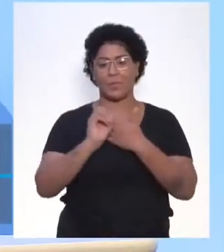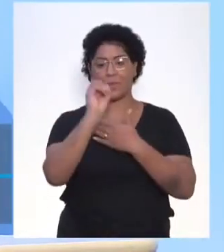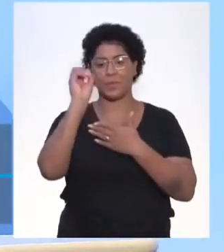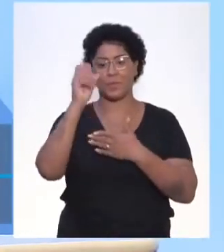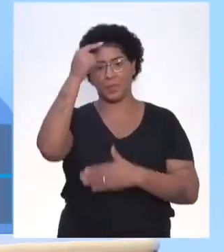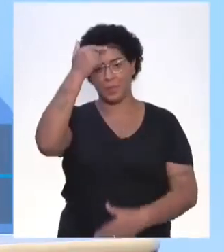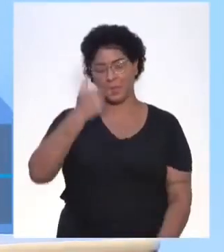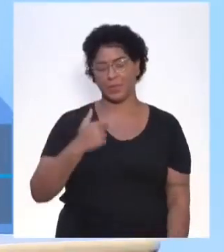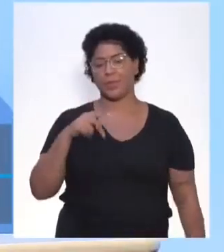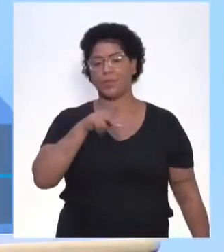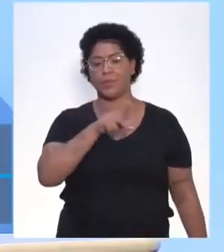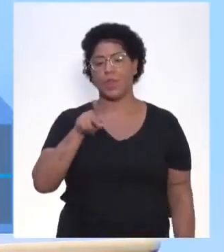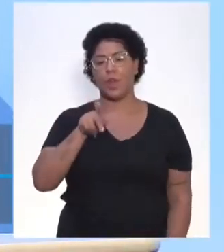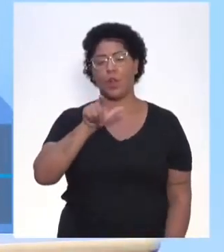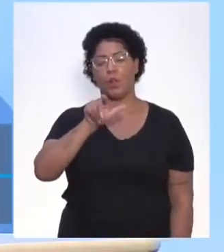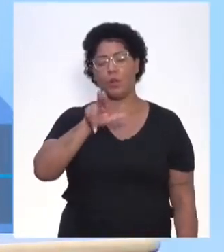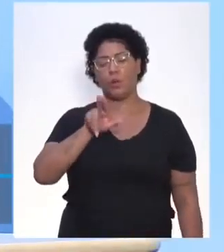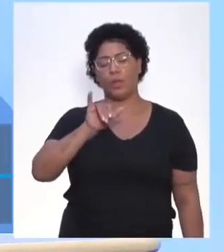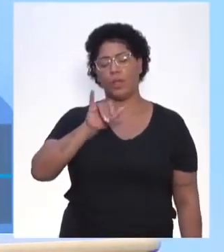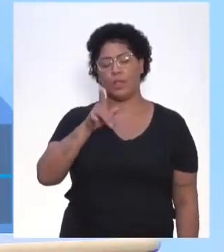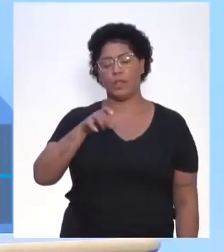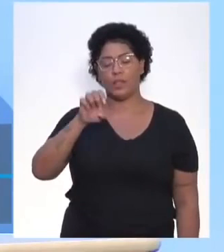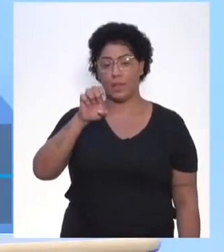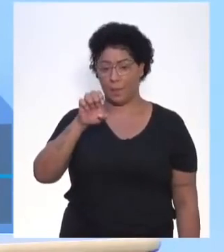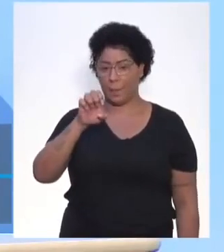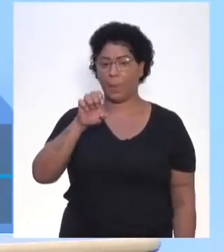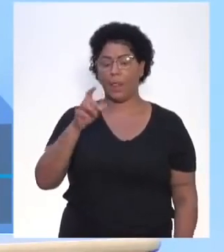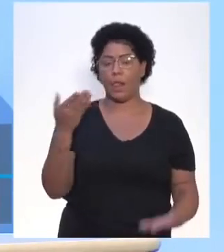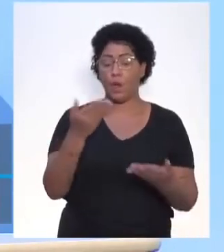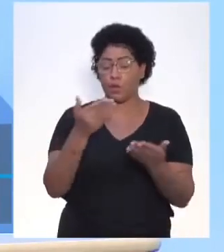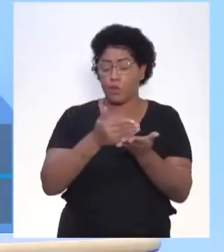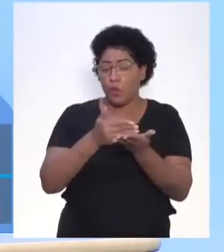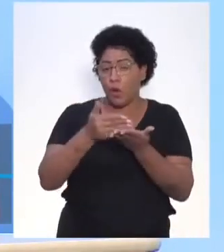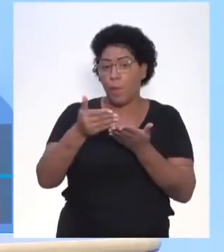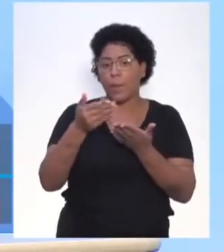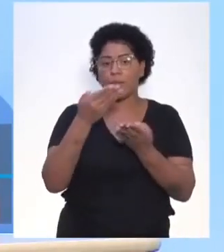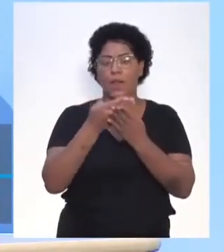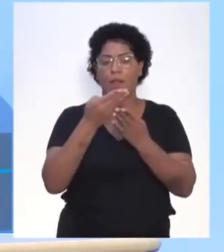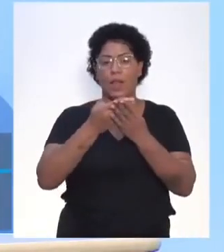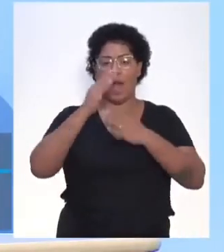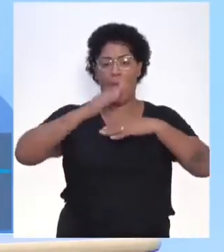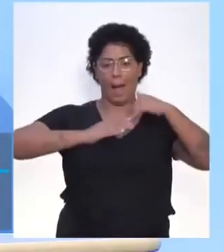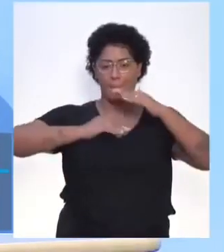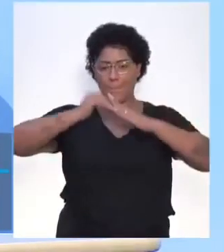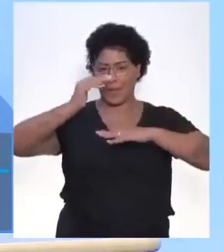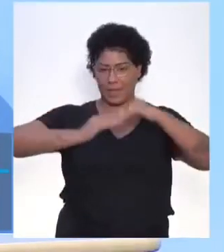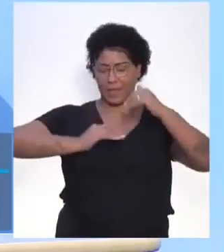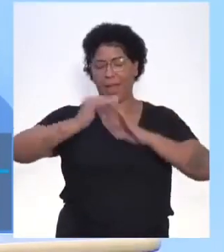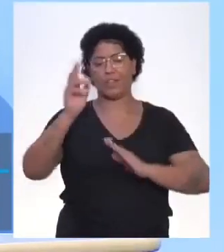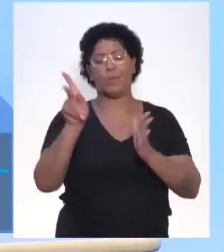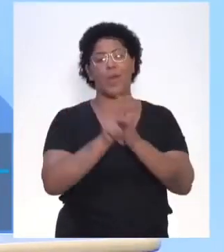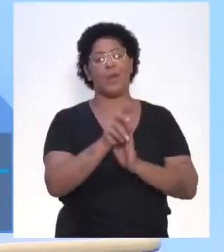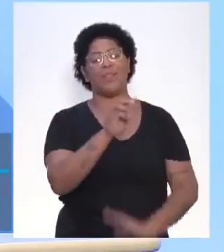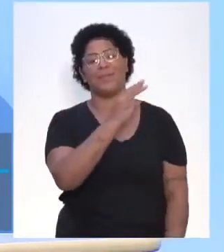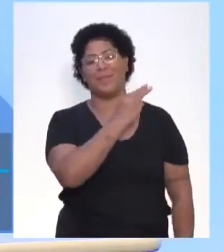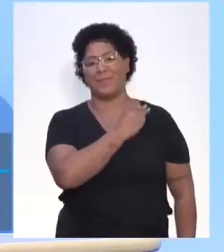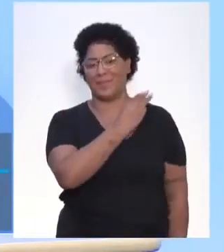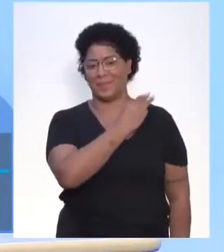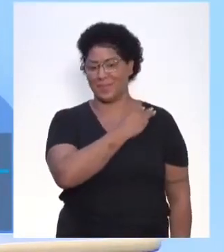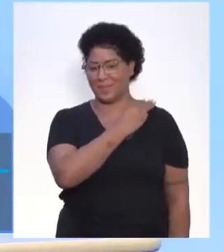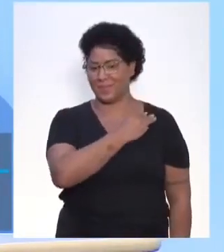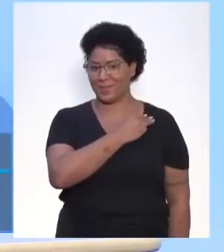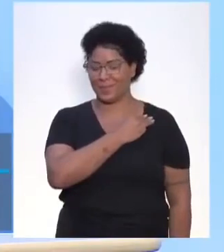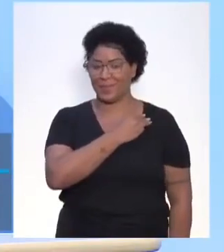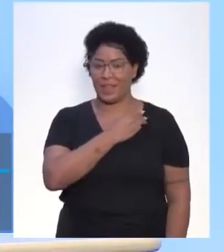professora Luíse Coutinho e hoje nós iniciaremos os trabalhos com habilidades da terceira série do ensino médio. Na